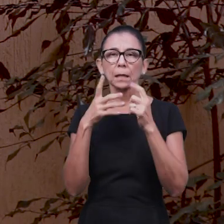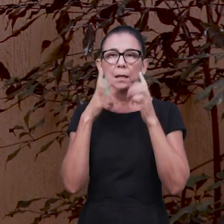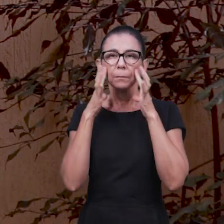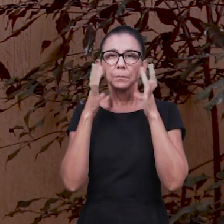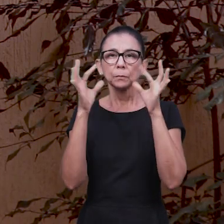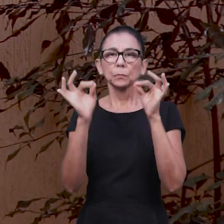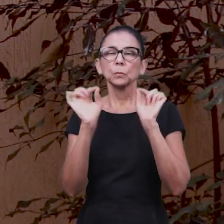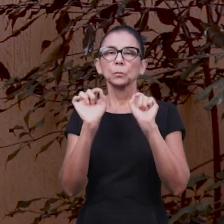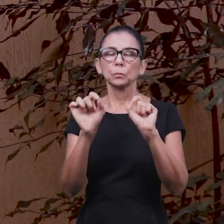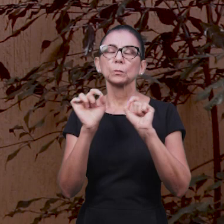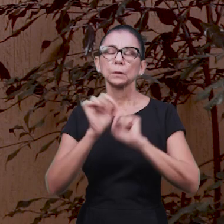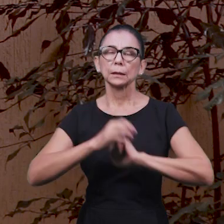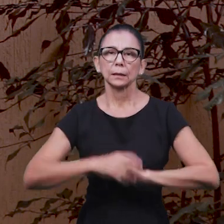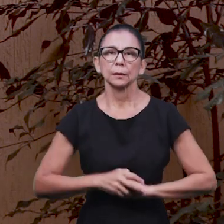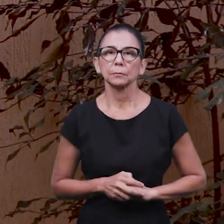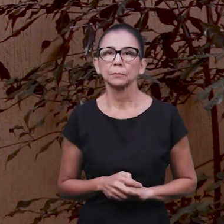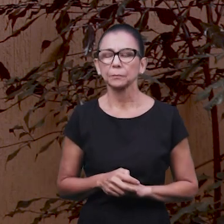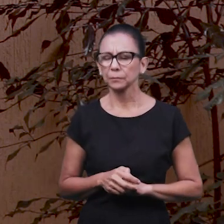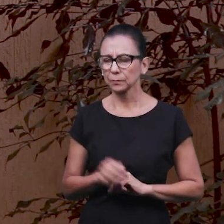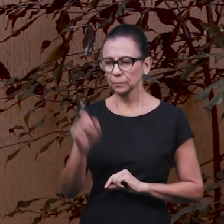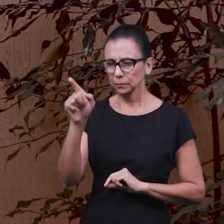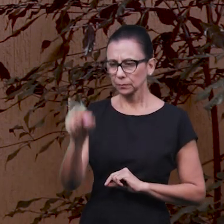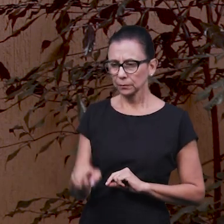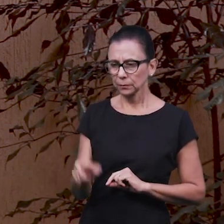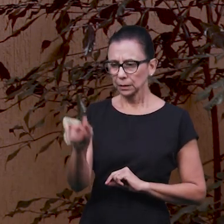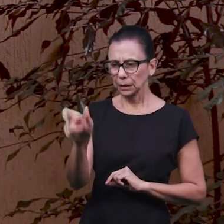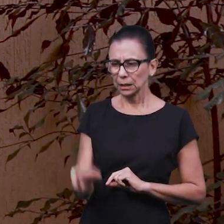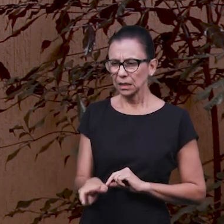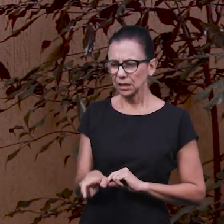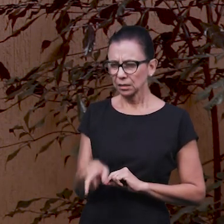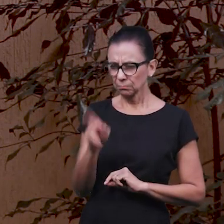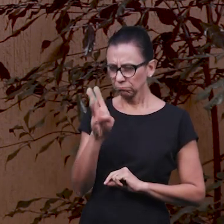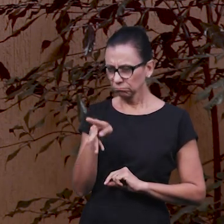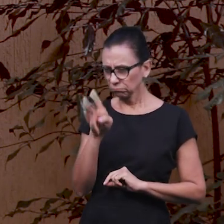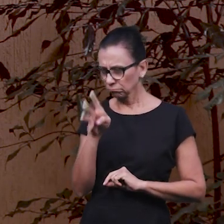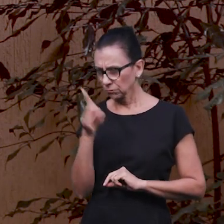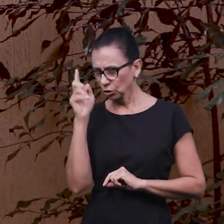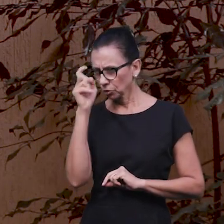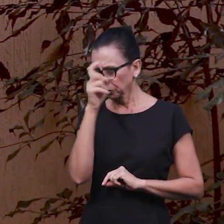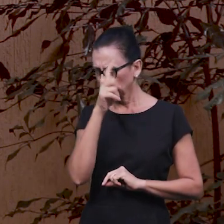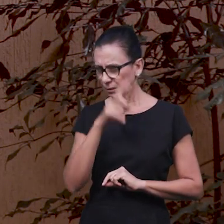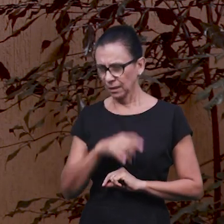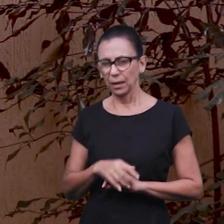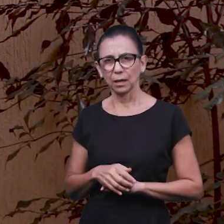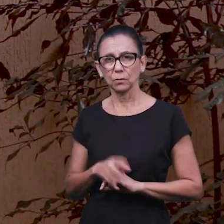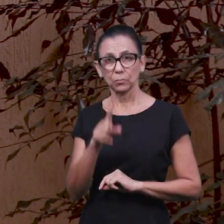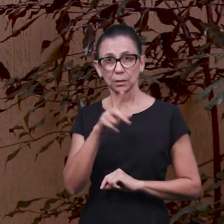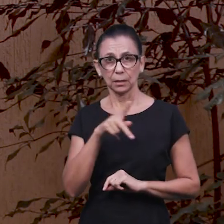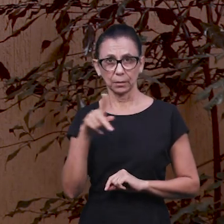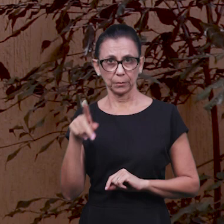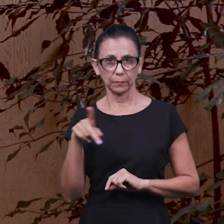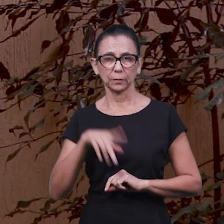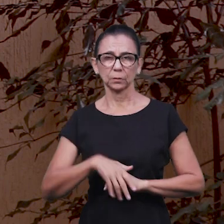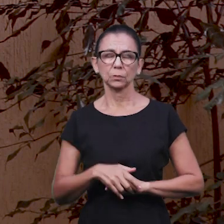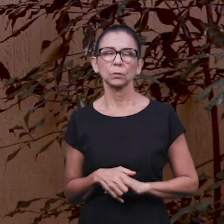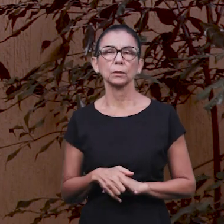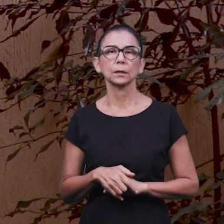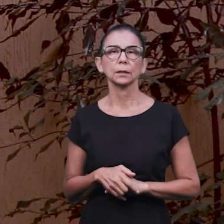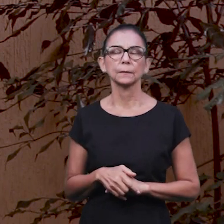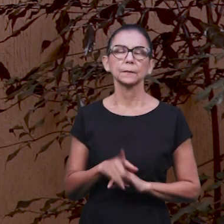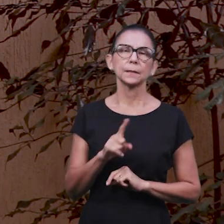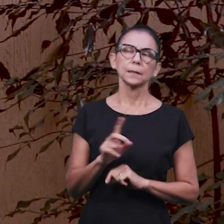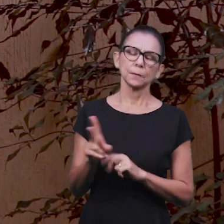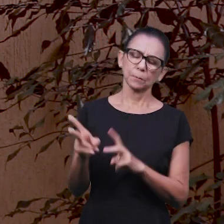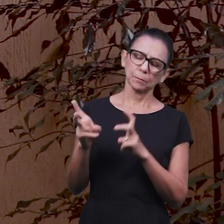Nós precisamos estar atentos à dificuldade da criança. Você, como professora, ali no seu dia a dia na classe,